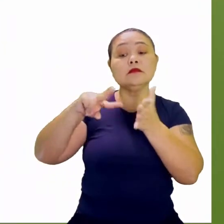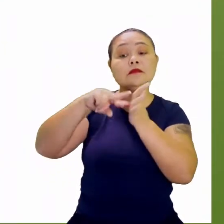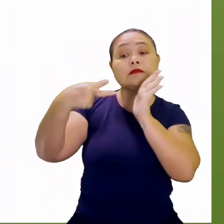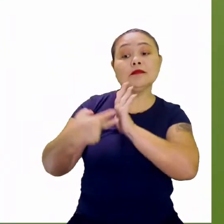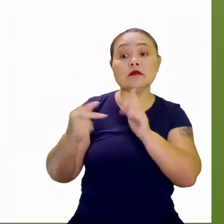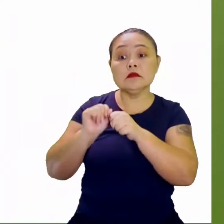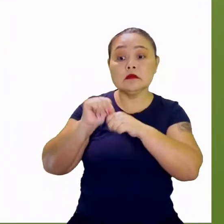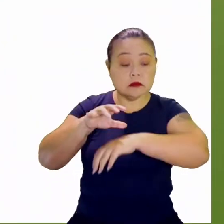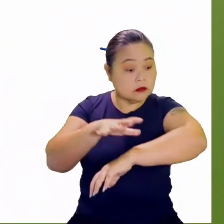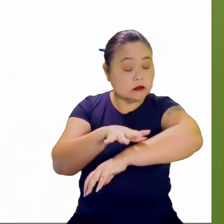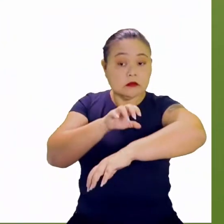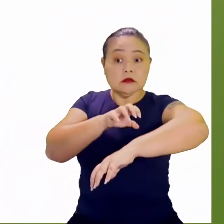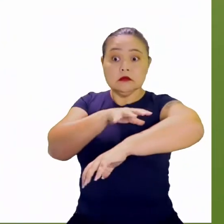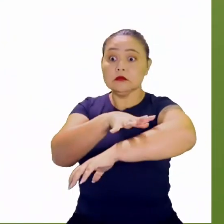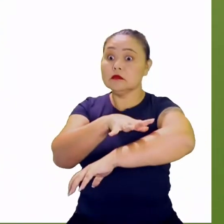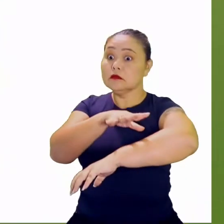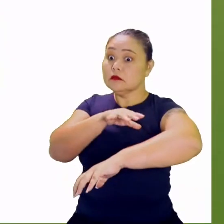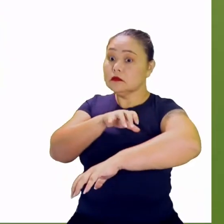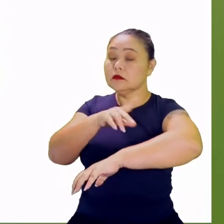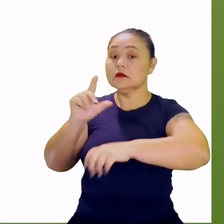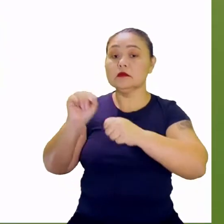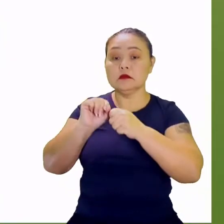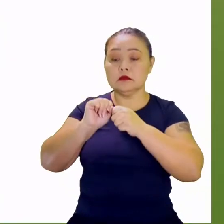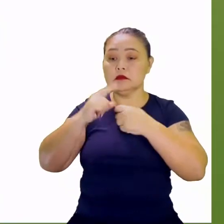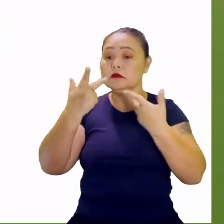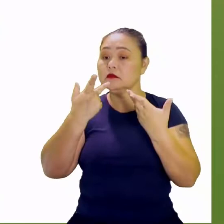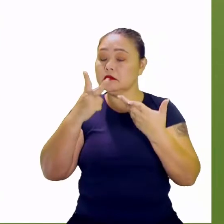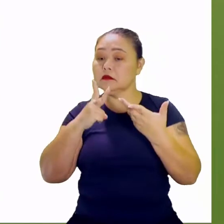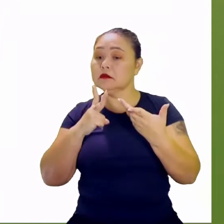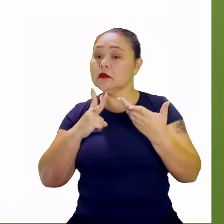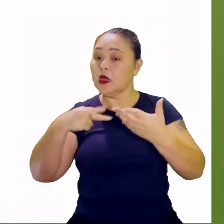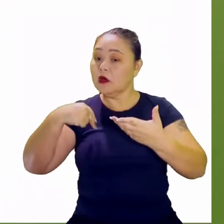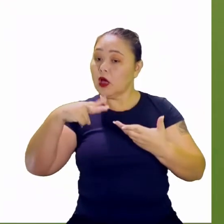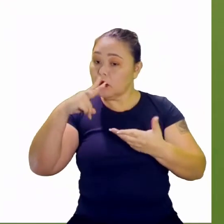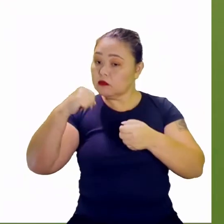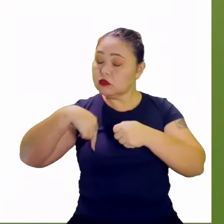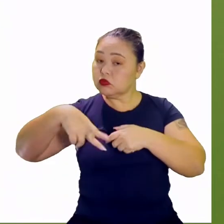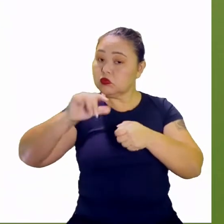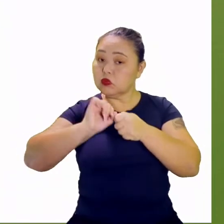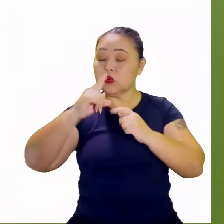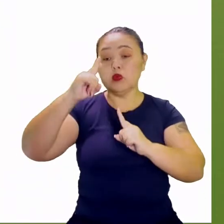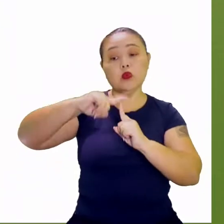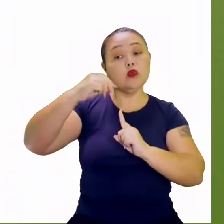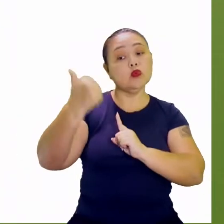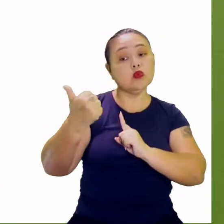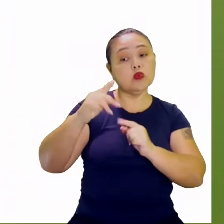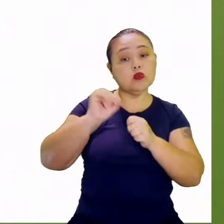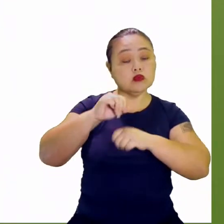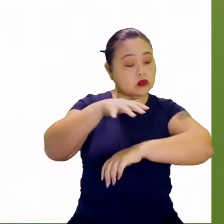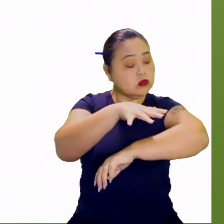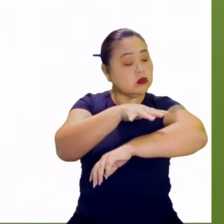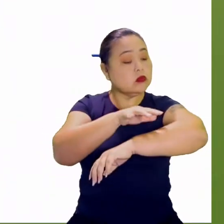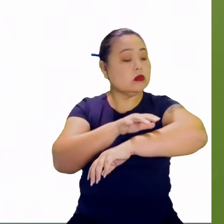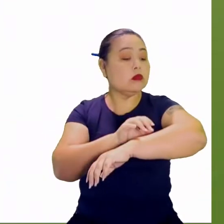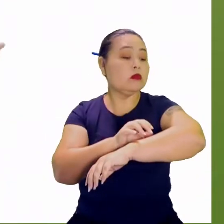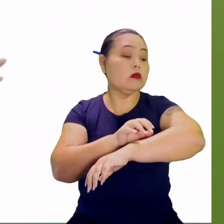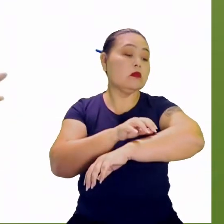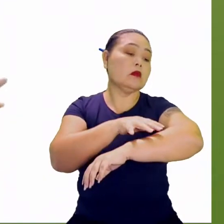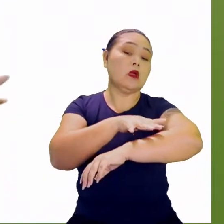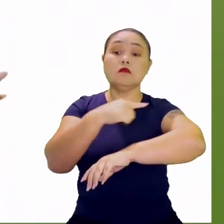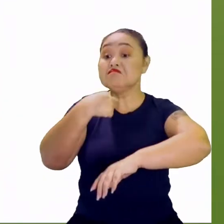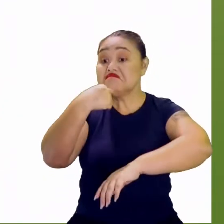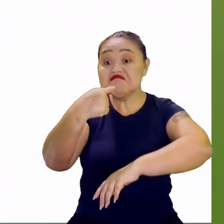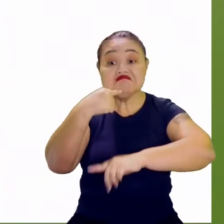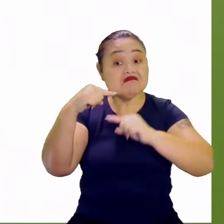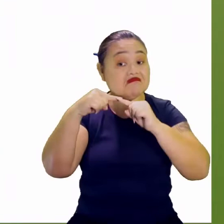contrair mais rápido. Você imagina um esforço de alta intensidade que aquela fibra do tipo 1 que tem contração lenta não vai